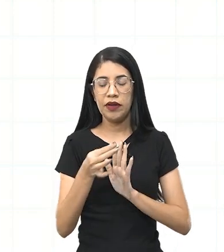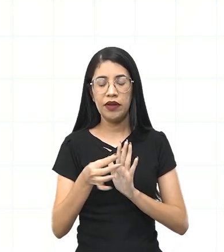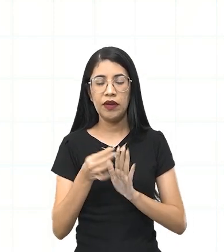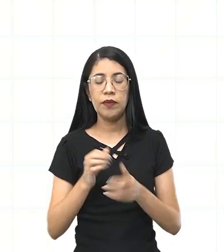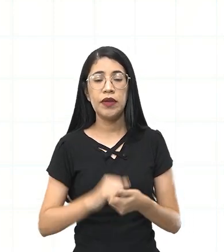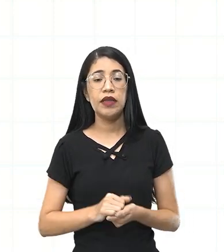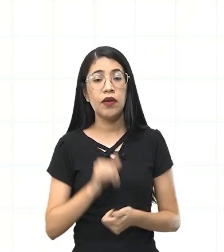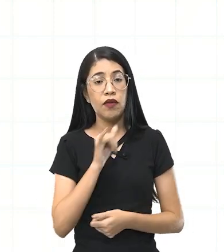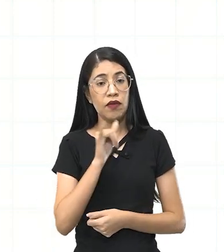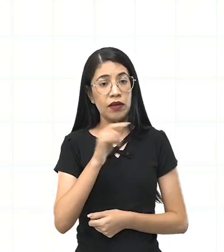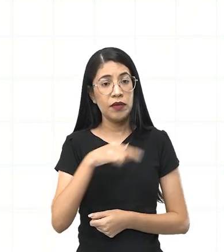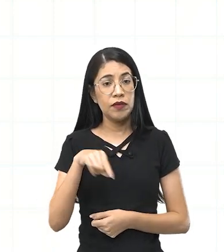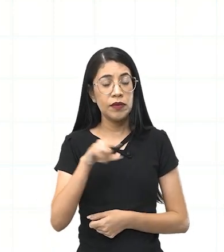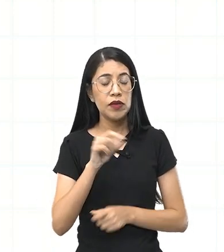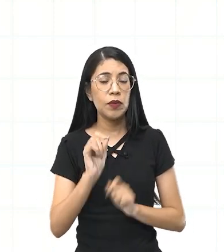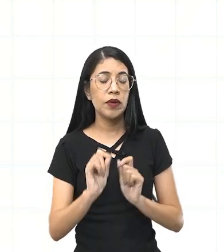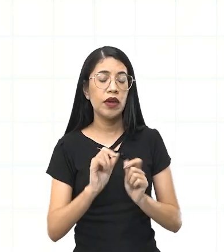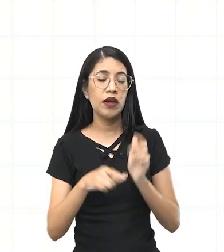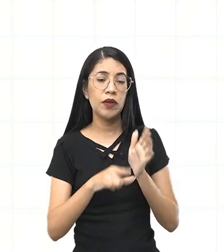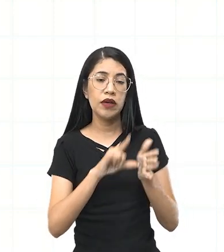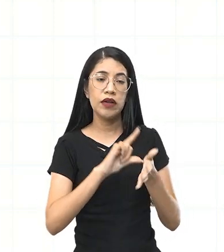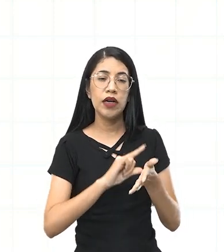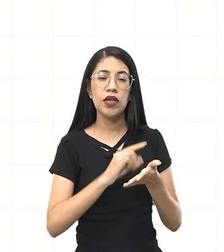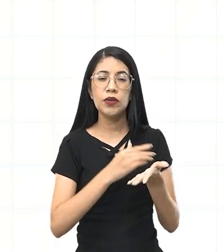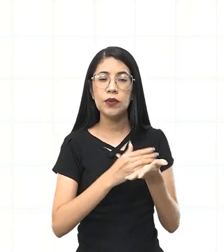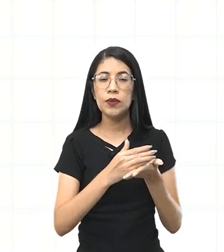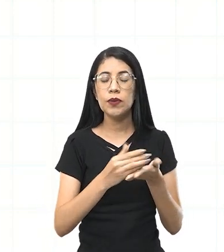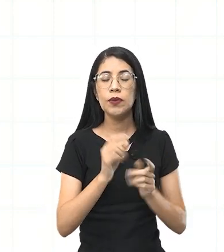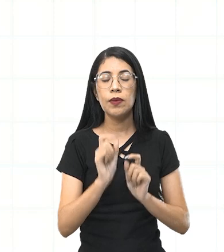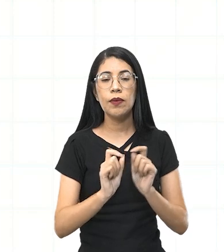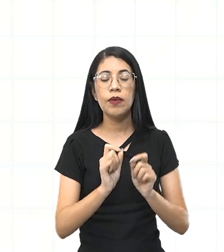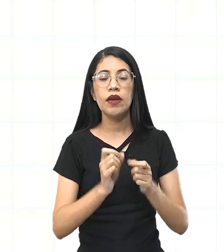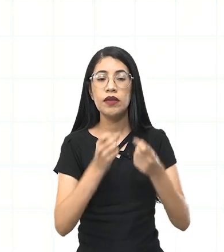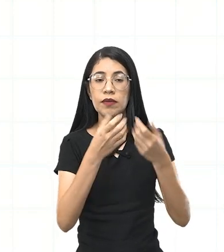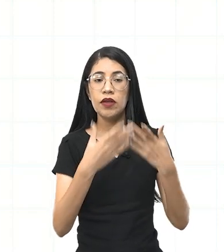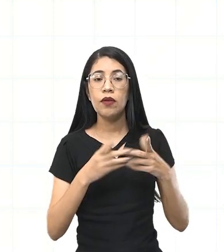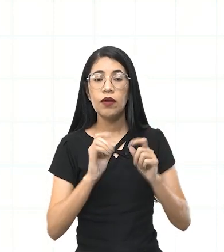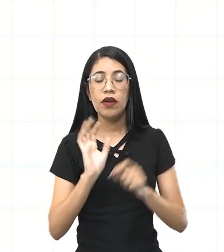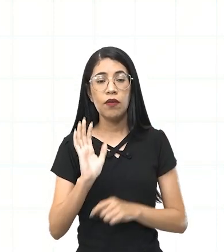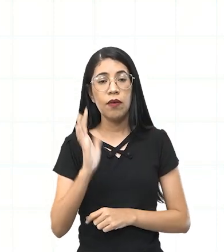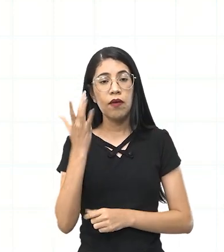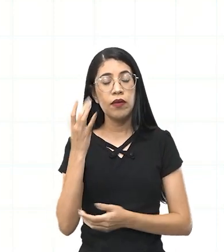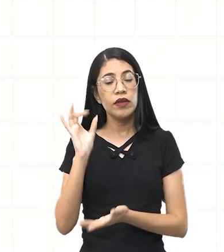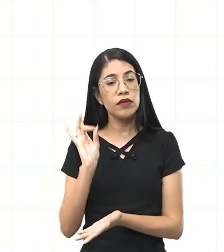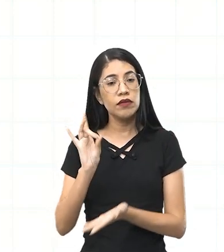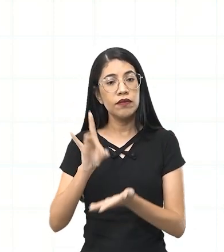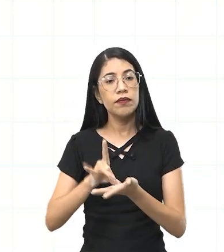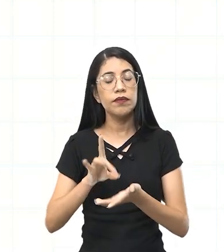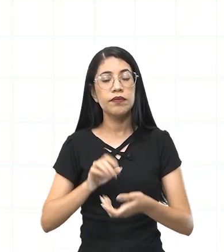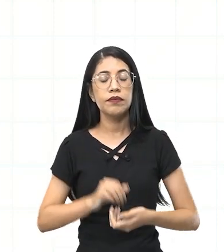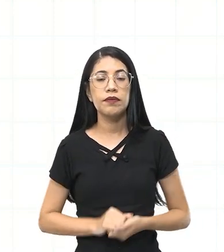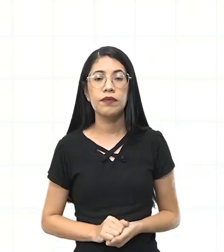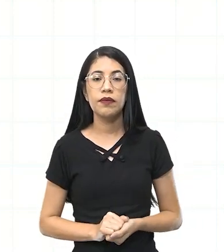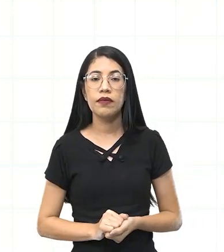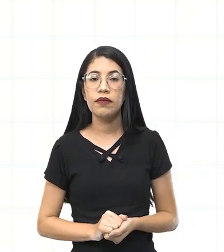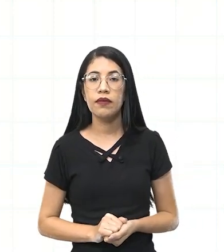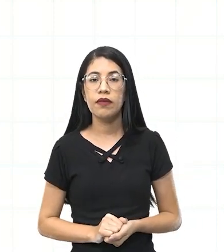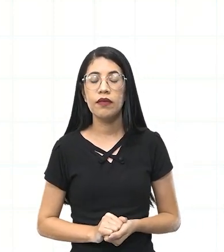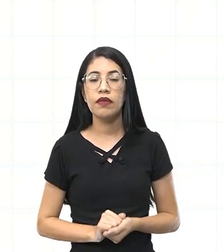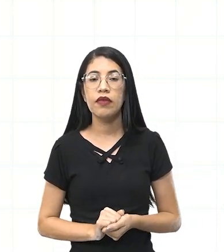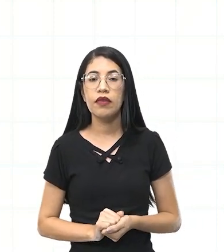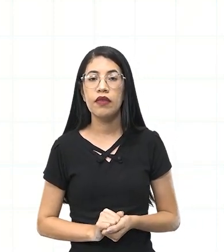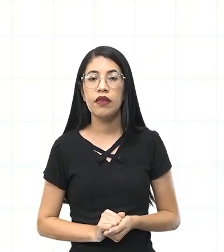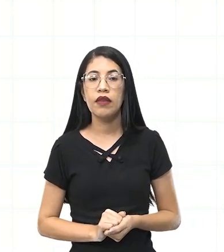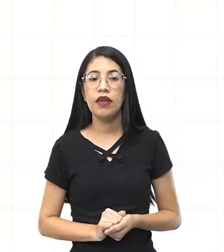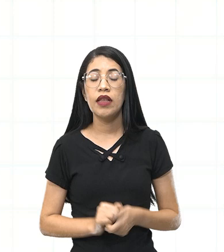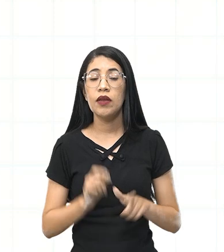falei para vocês que lá no início nós estamos falando de um fato, né? Então,